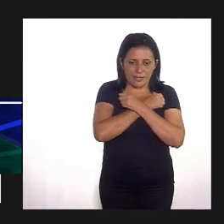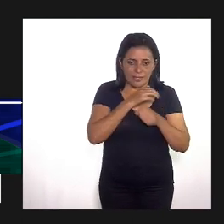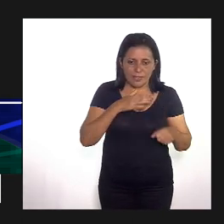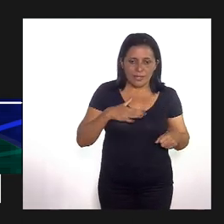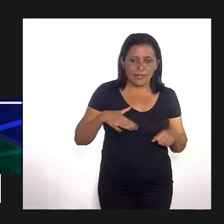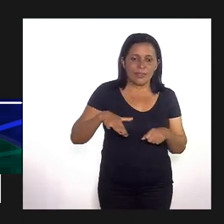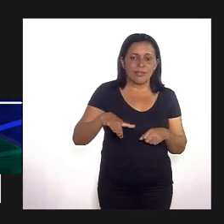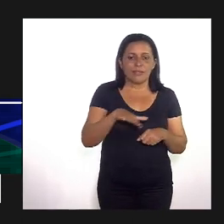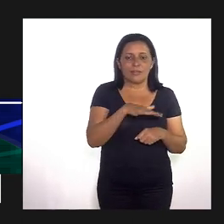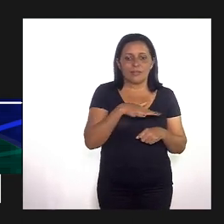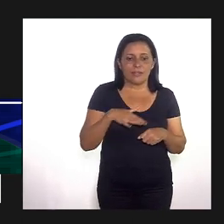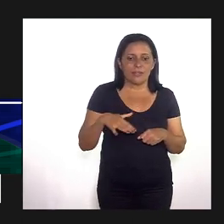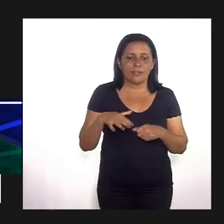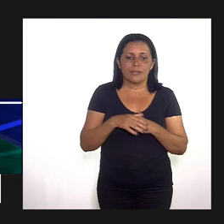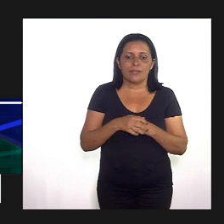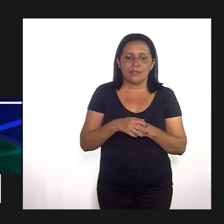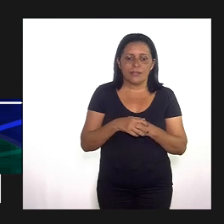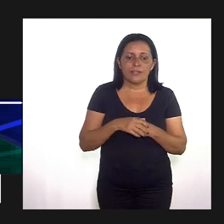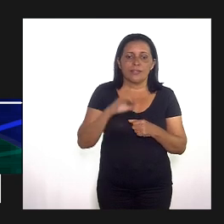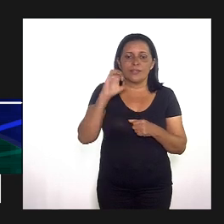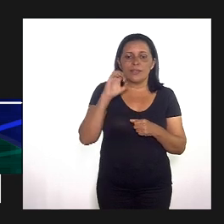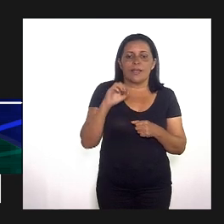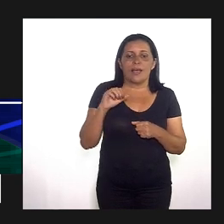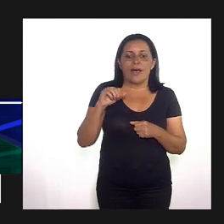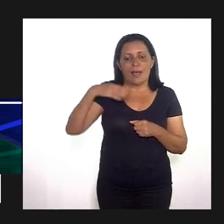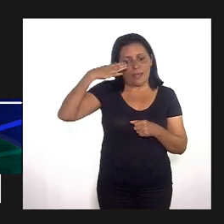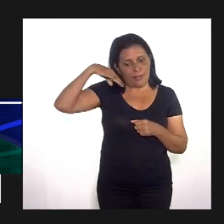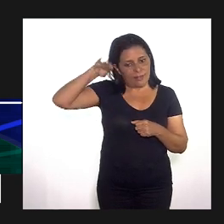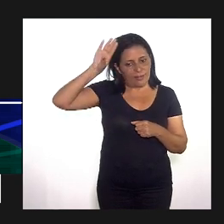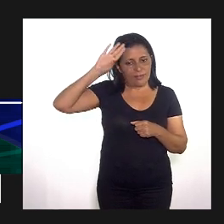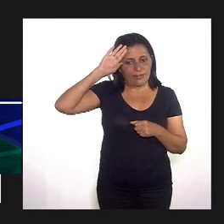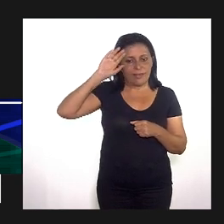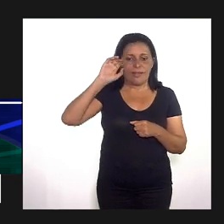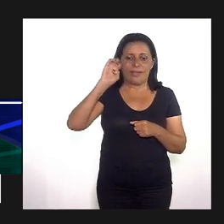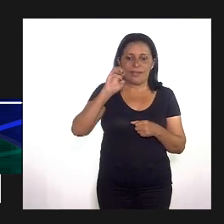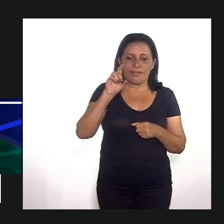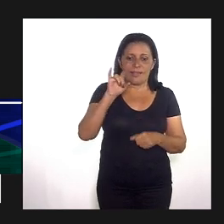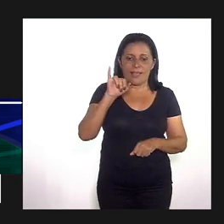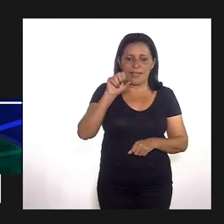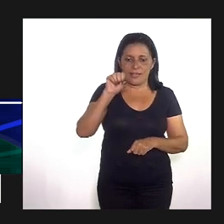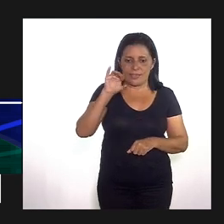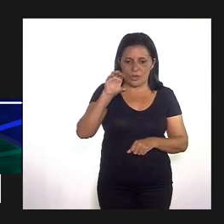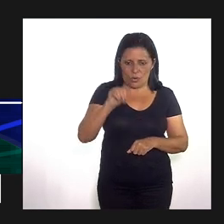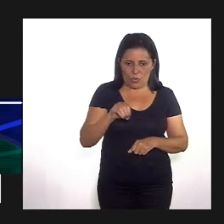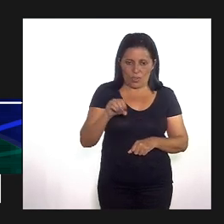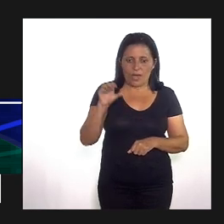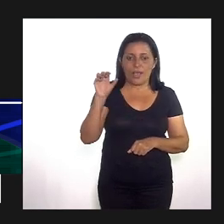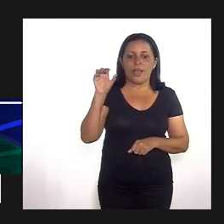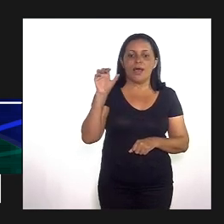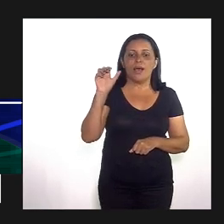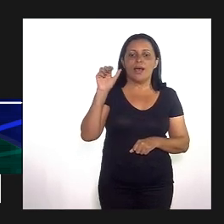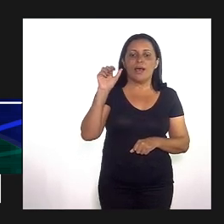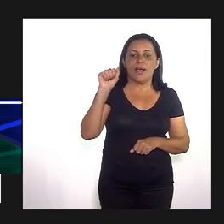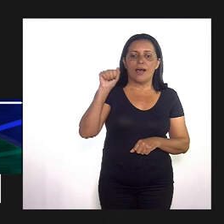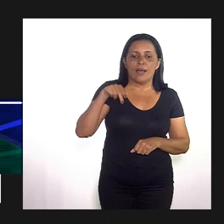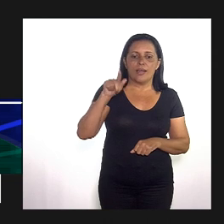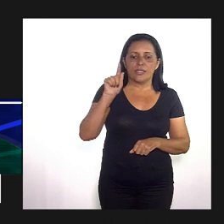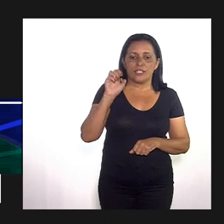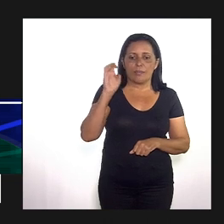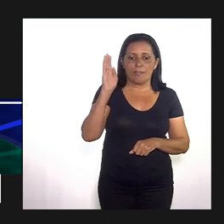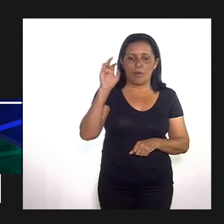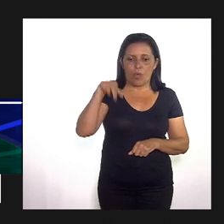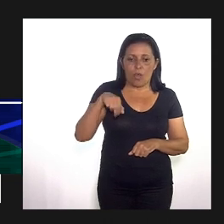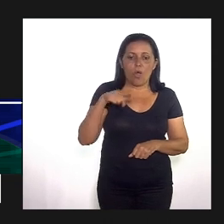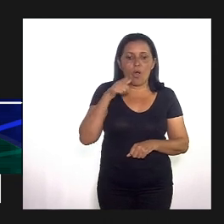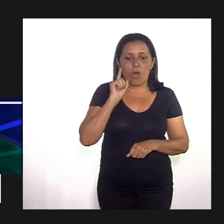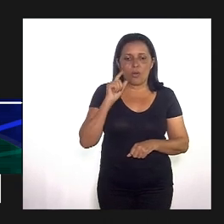Excelência, do almirante Edésio, da Engepron. Ontem, eu e o deputado Valdec